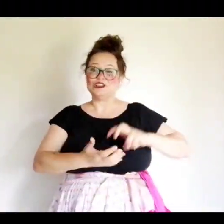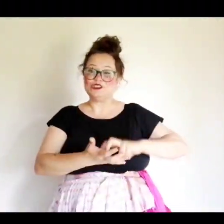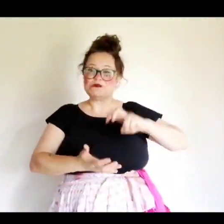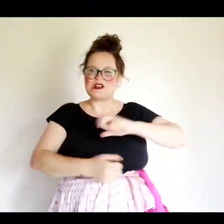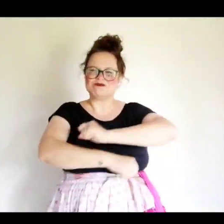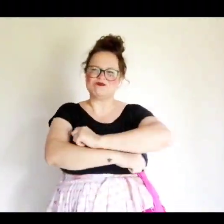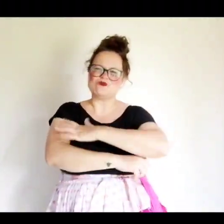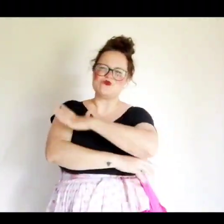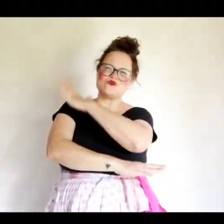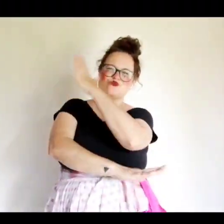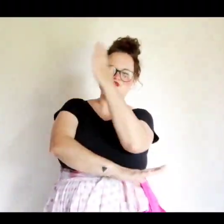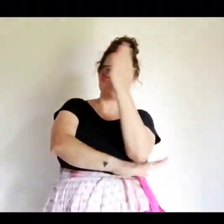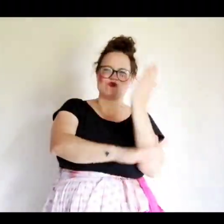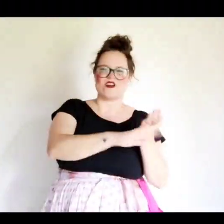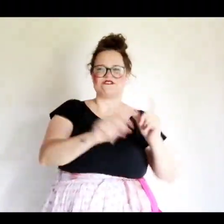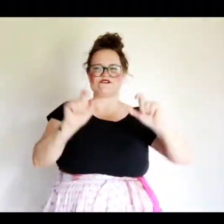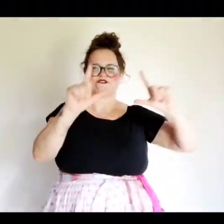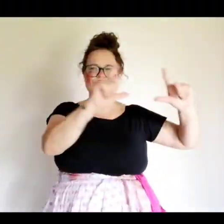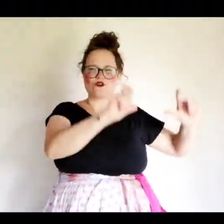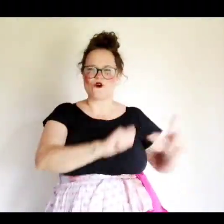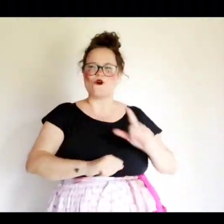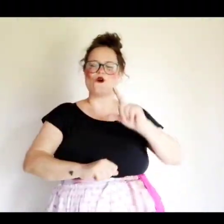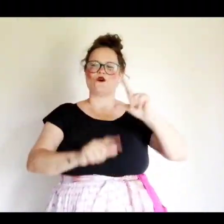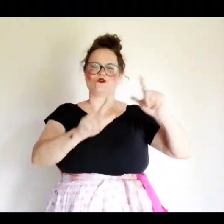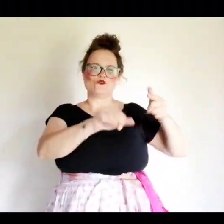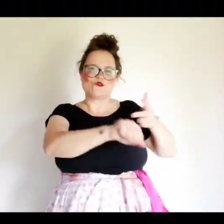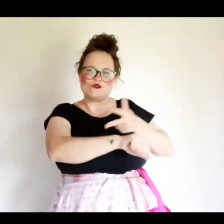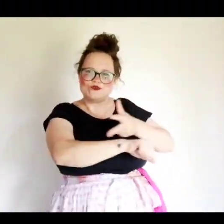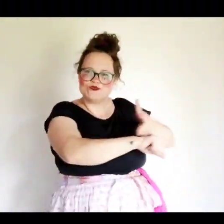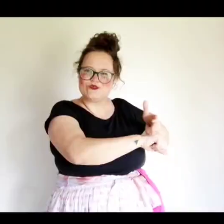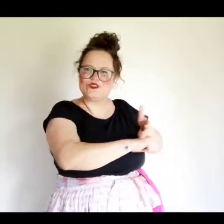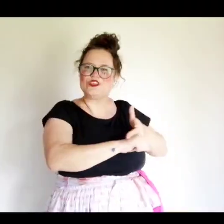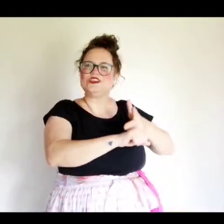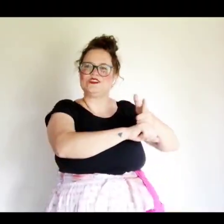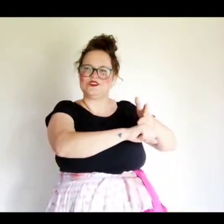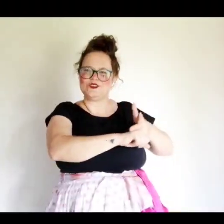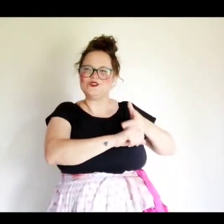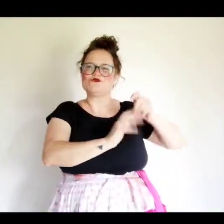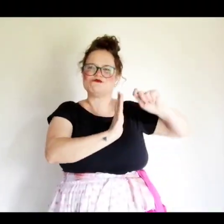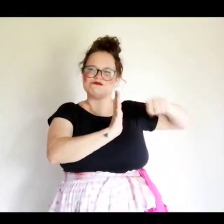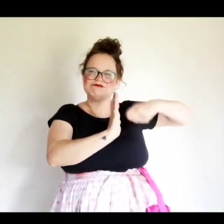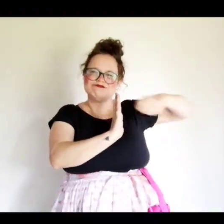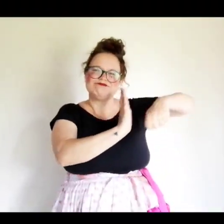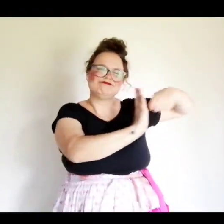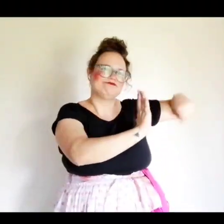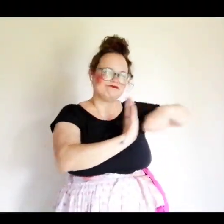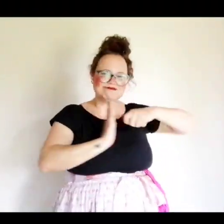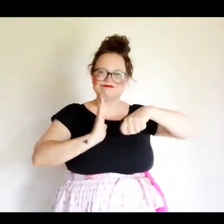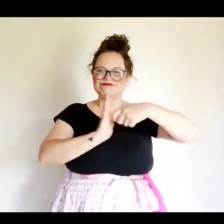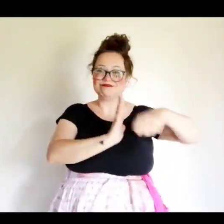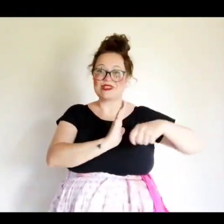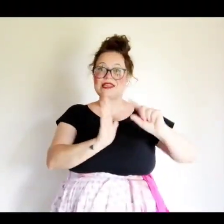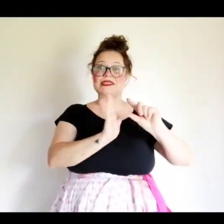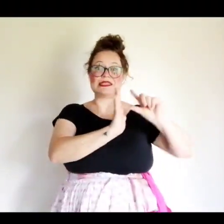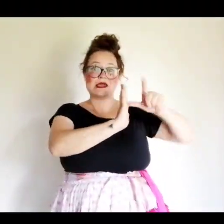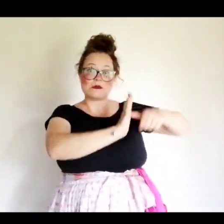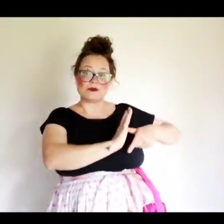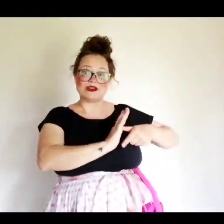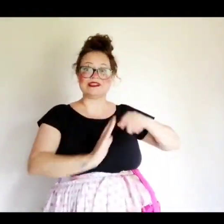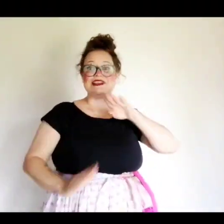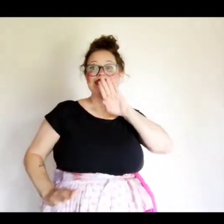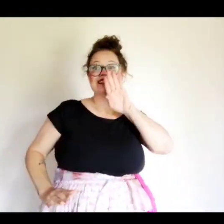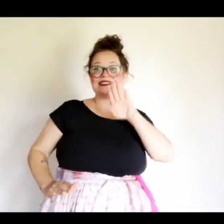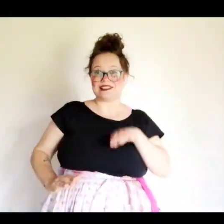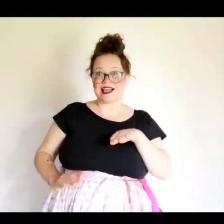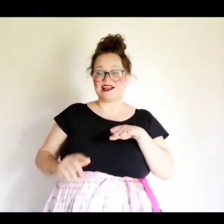lá fazendo os vídeos e as fotografias com os 2 figurinos. E à tarde a gente